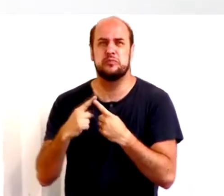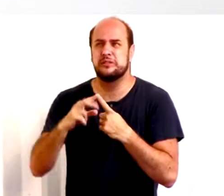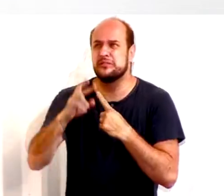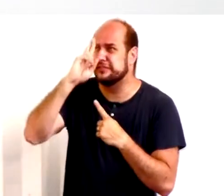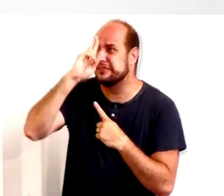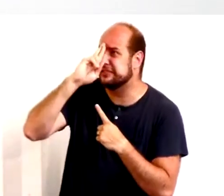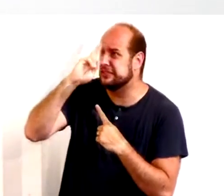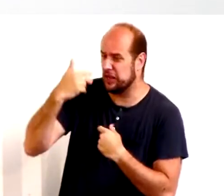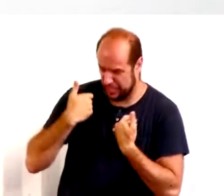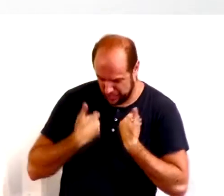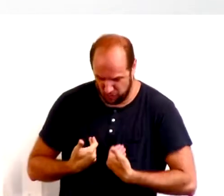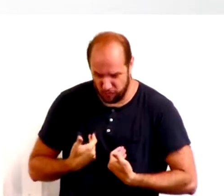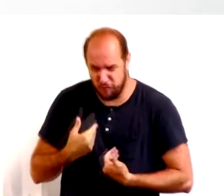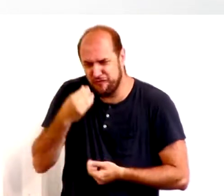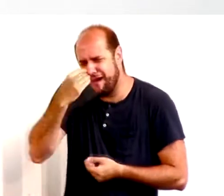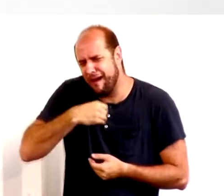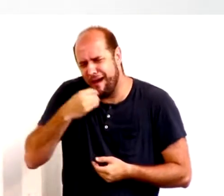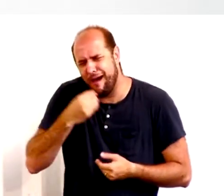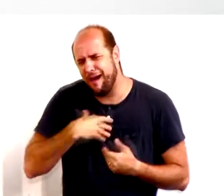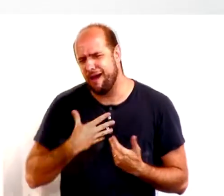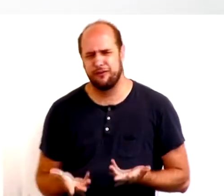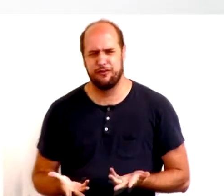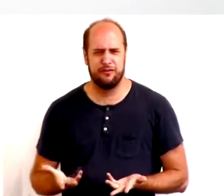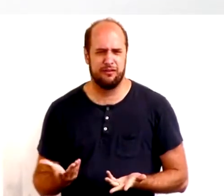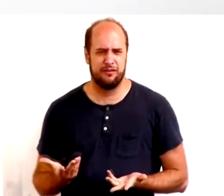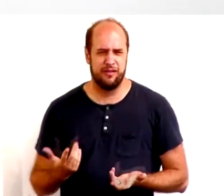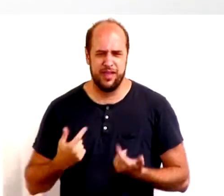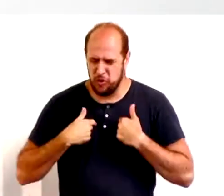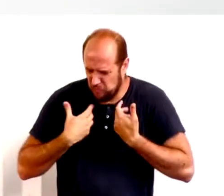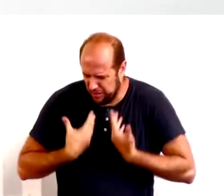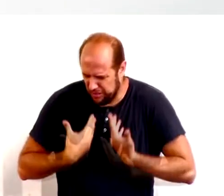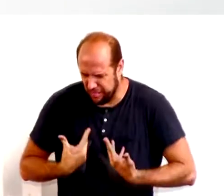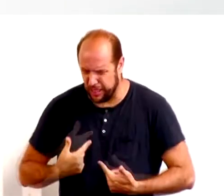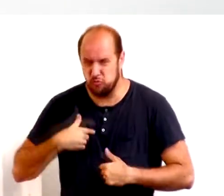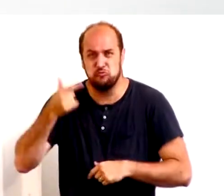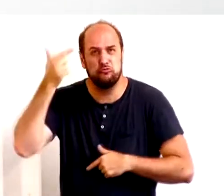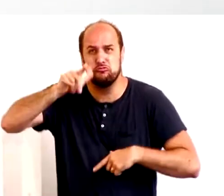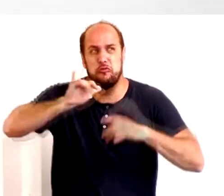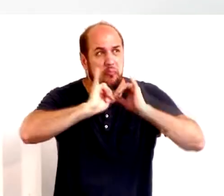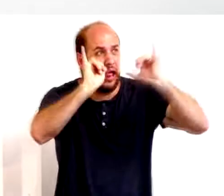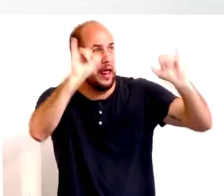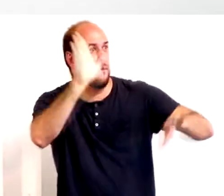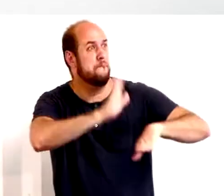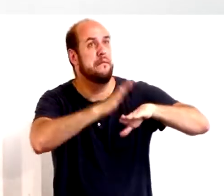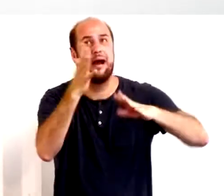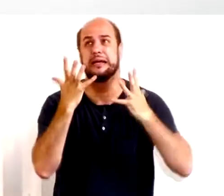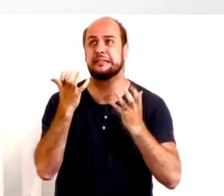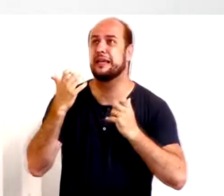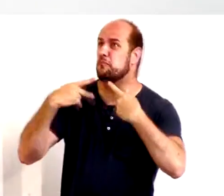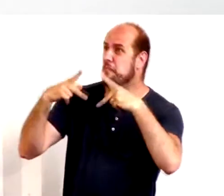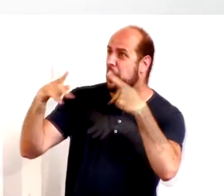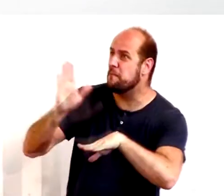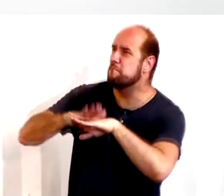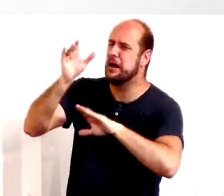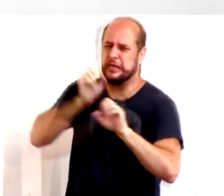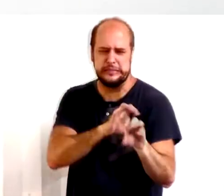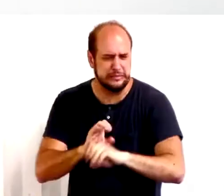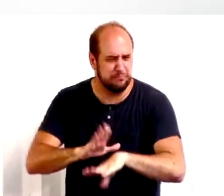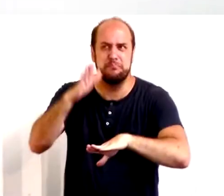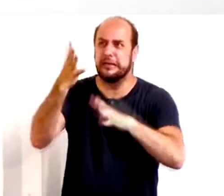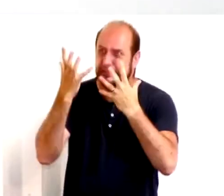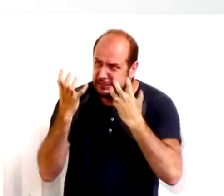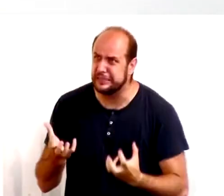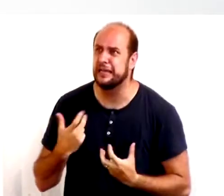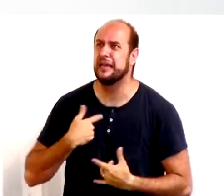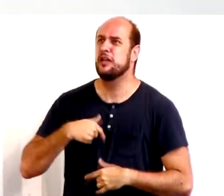pessoa tão frágil? Por que eu sou essa pessoa tão calada? Por que eu não falo mais? Por que eu não prego mais? Por que eu não ensino mais? Por que